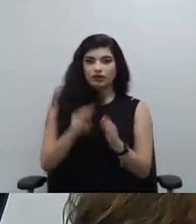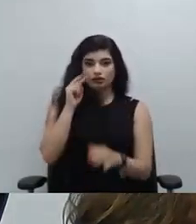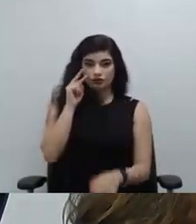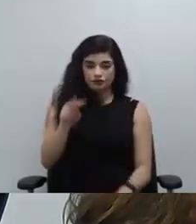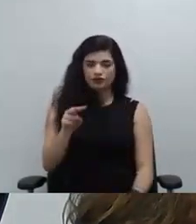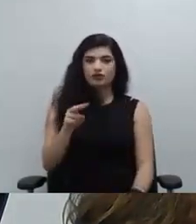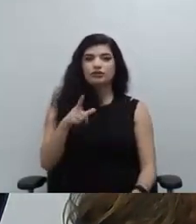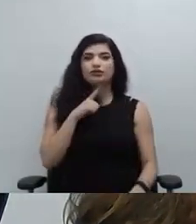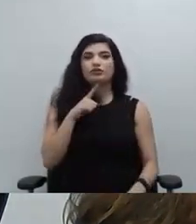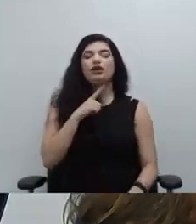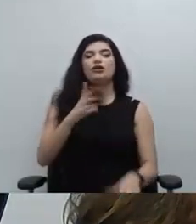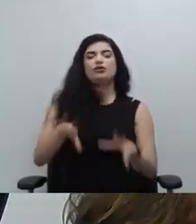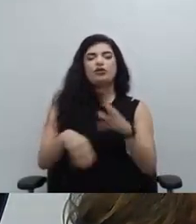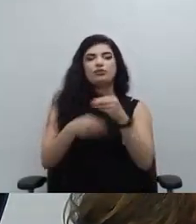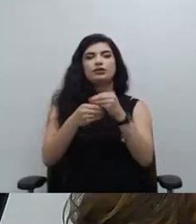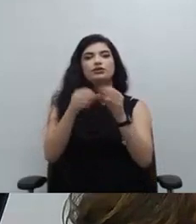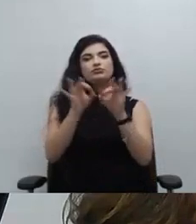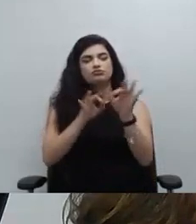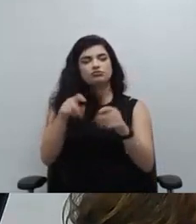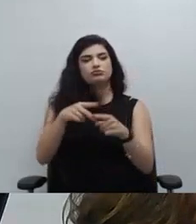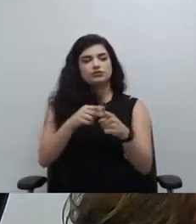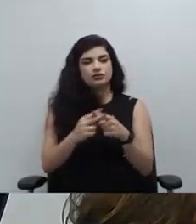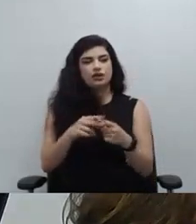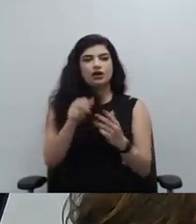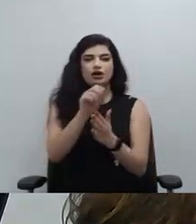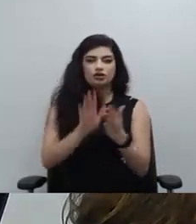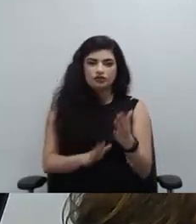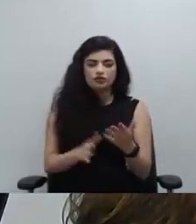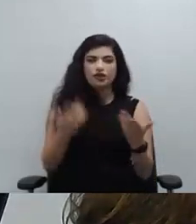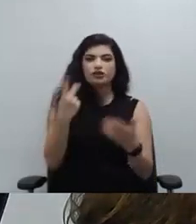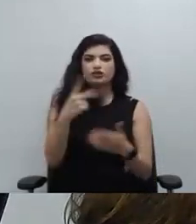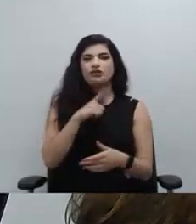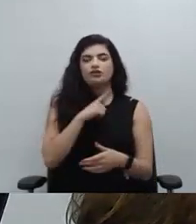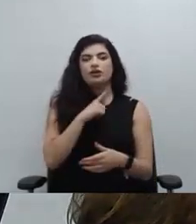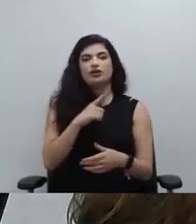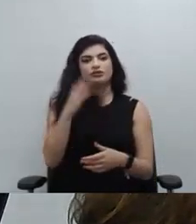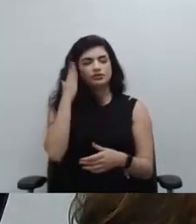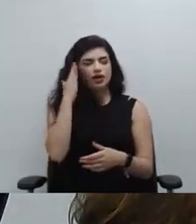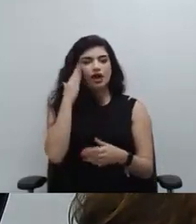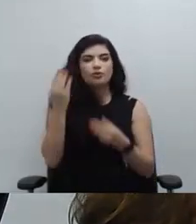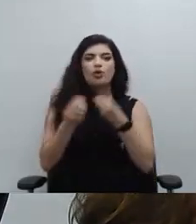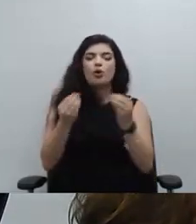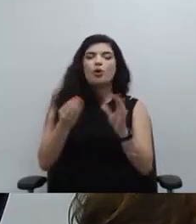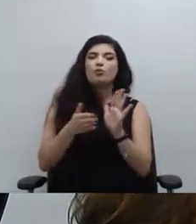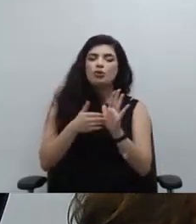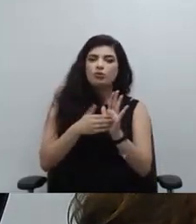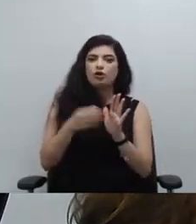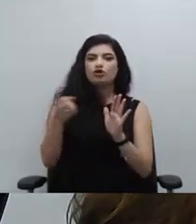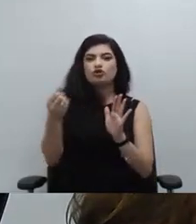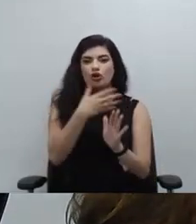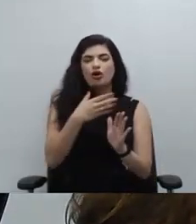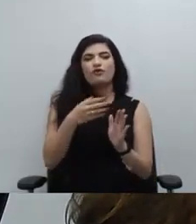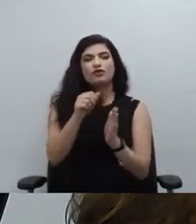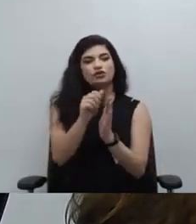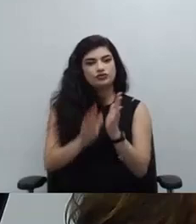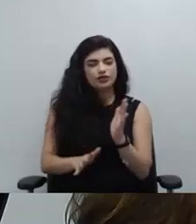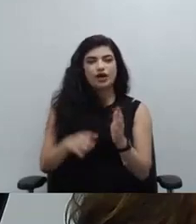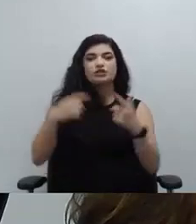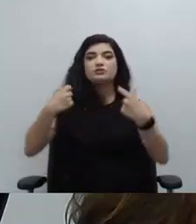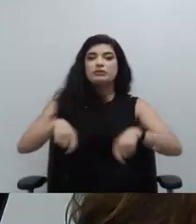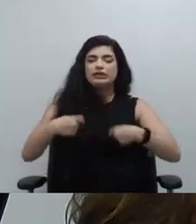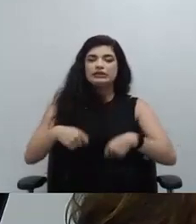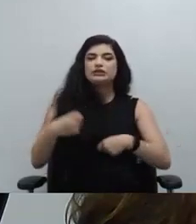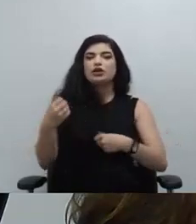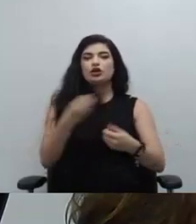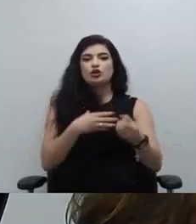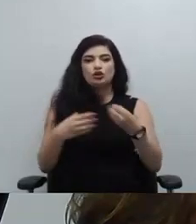previstas, complementações e ajustes de atividades e resultados esperados, propostas de novas atividades, necessidade de envolvimento de